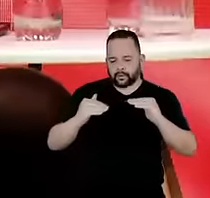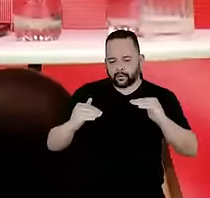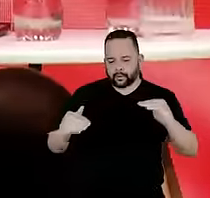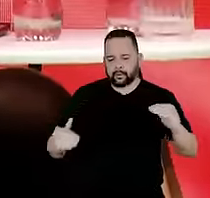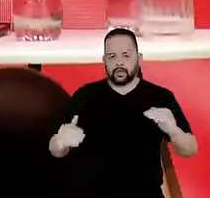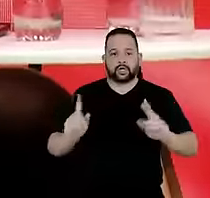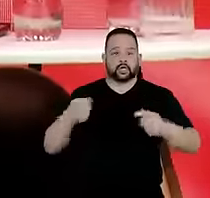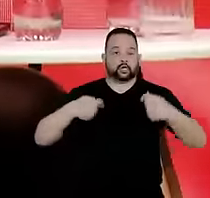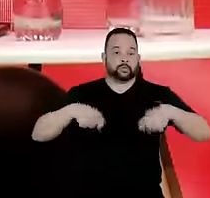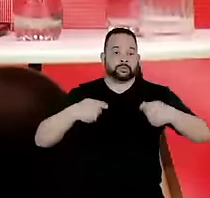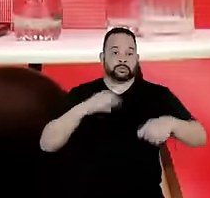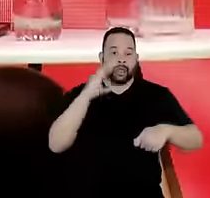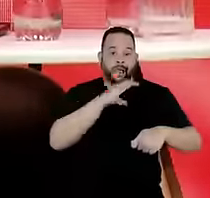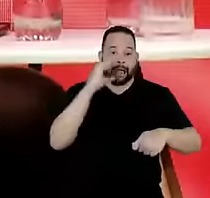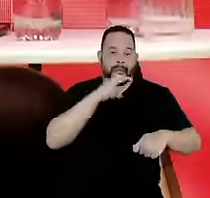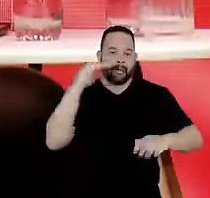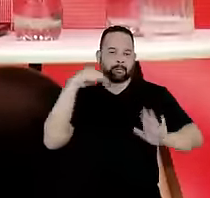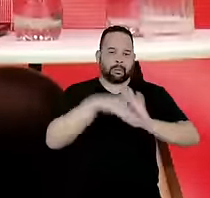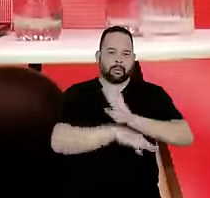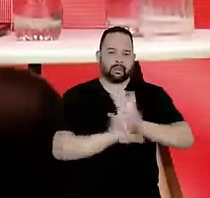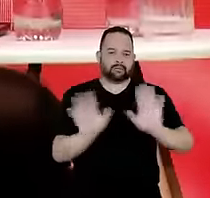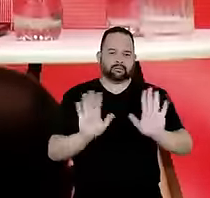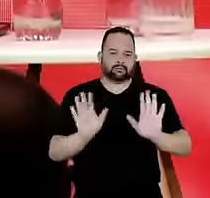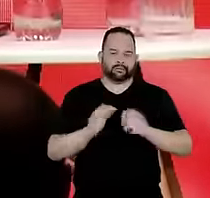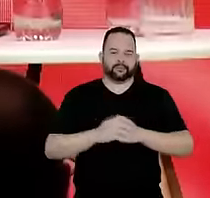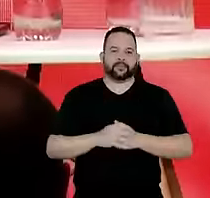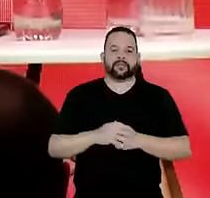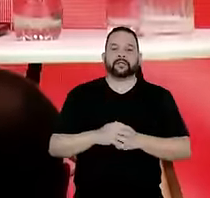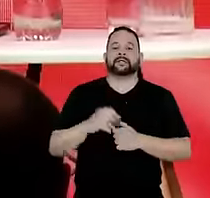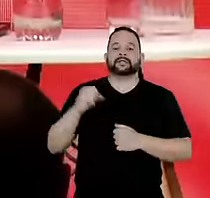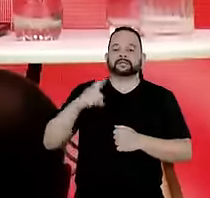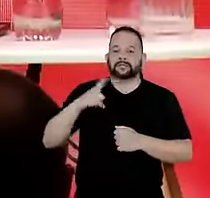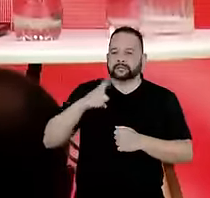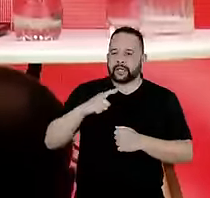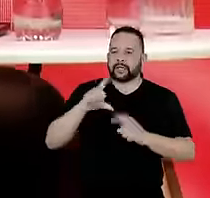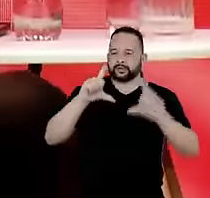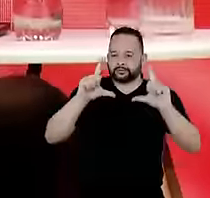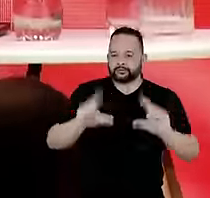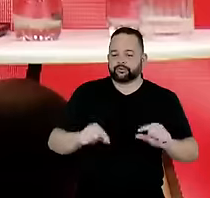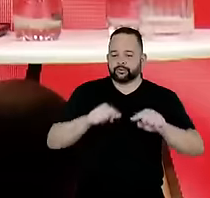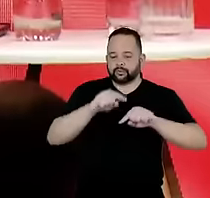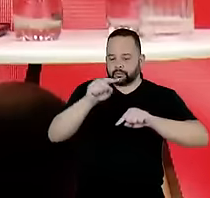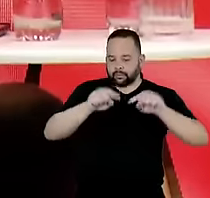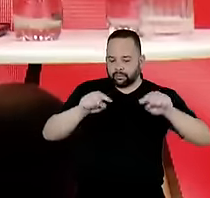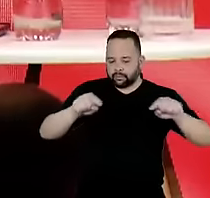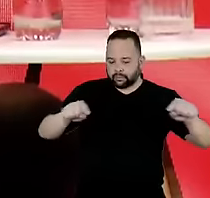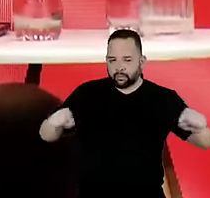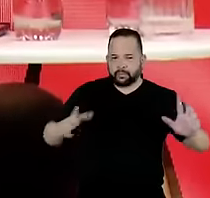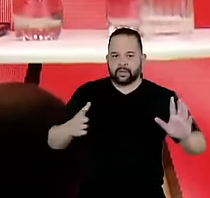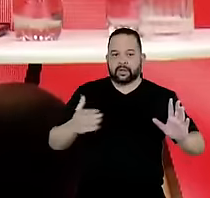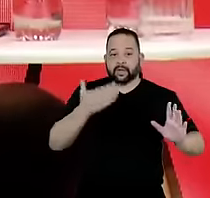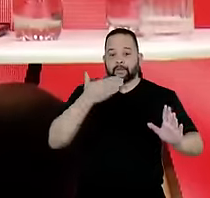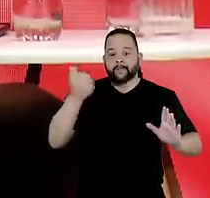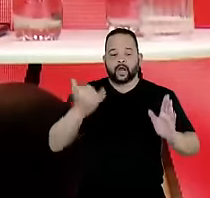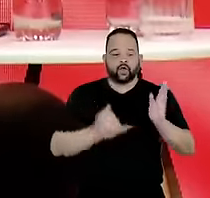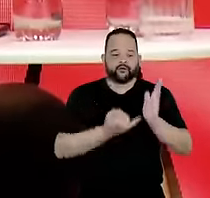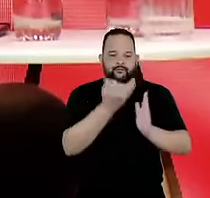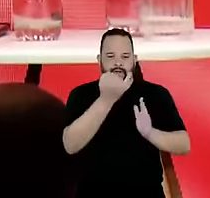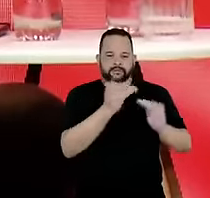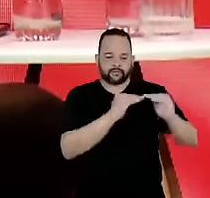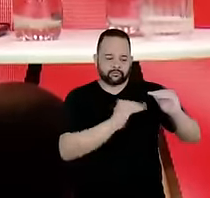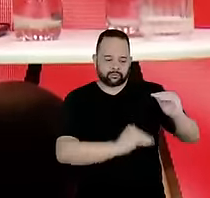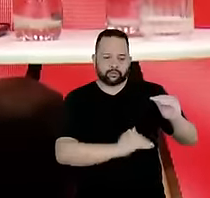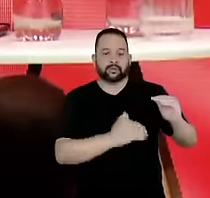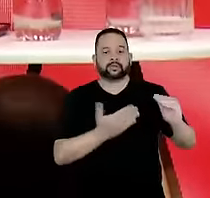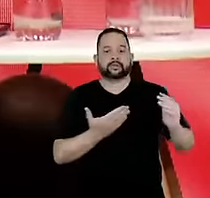e nesse ambiente é isso assim você tendo menos volatilidade ter uma inflação controlada é o melhor cenário para renda variável eu prefiro muito mais